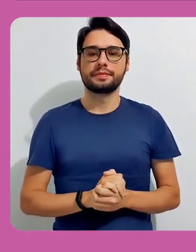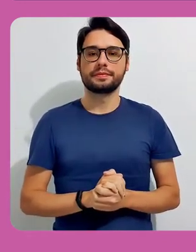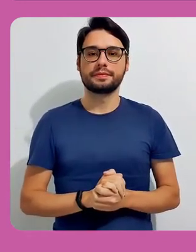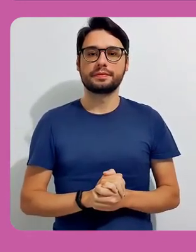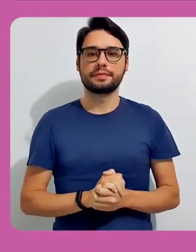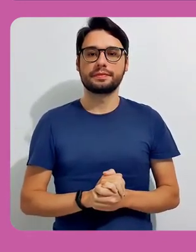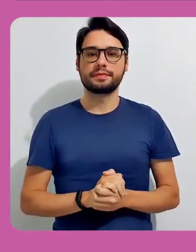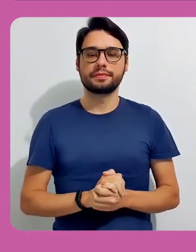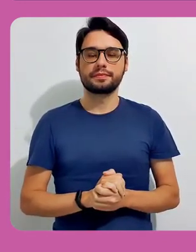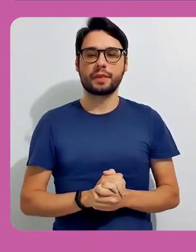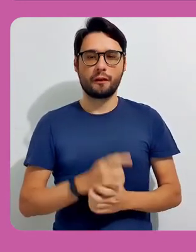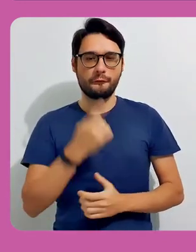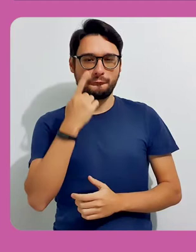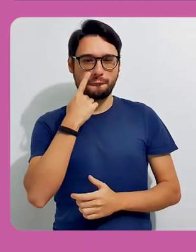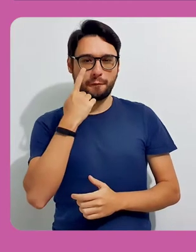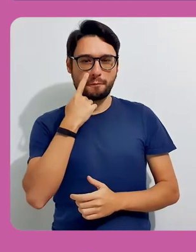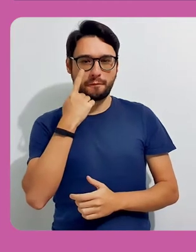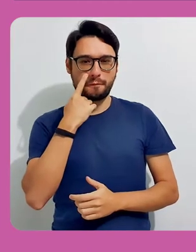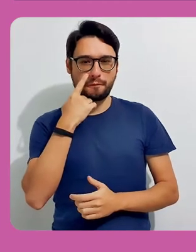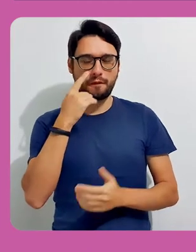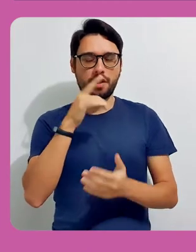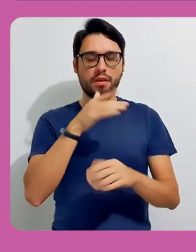e aí